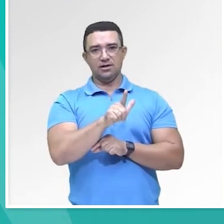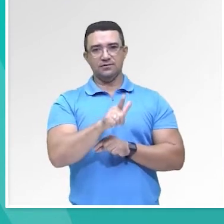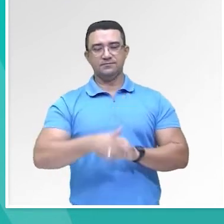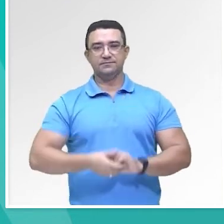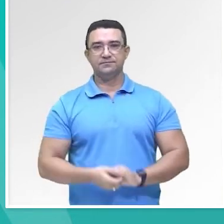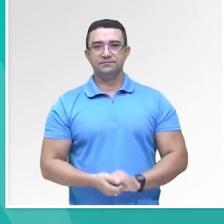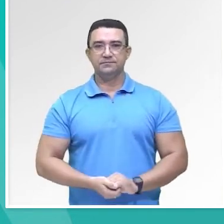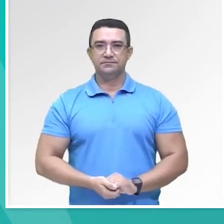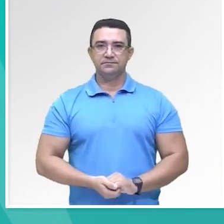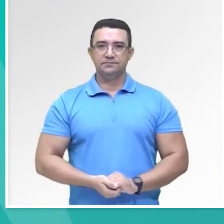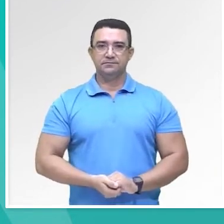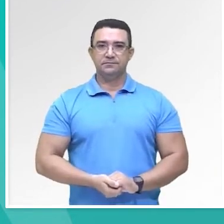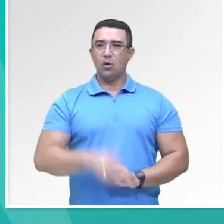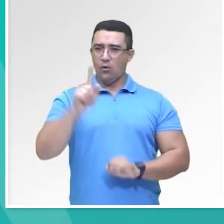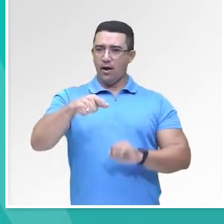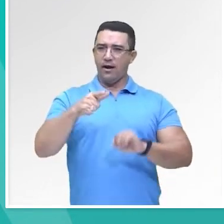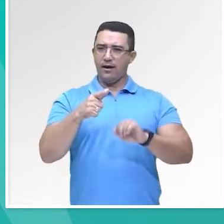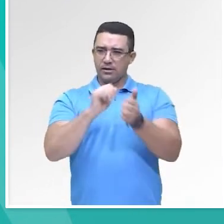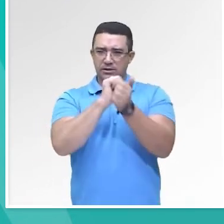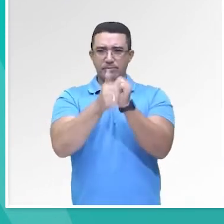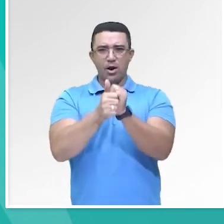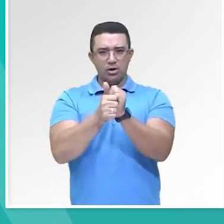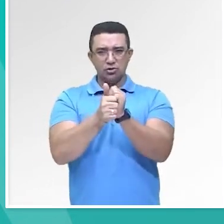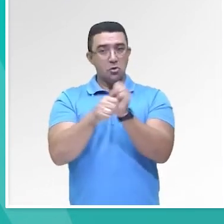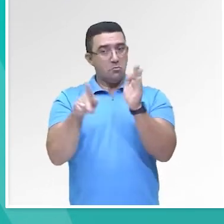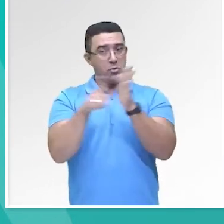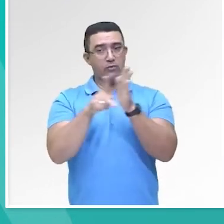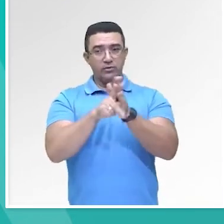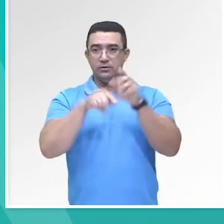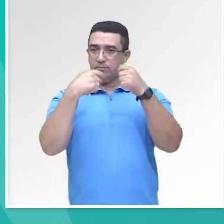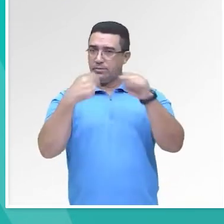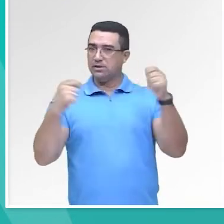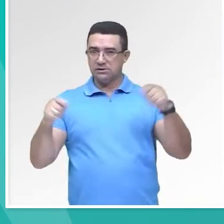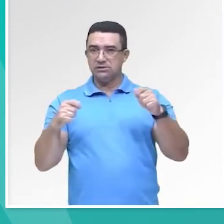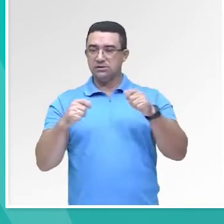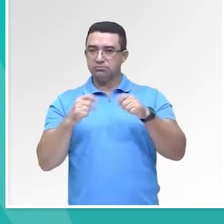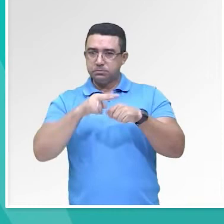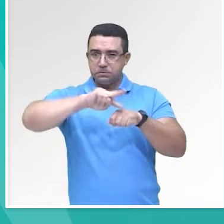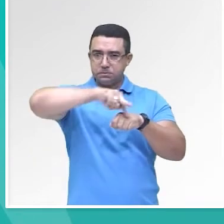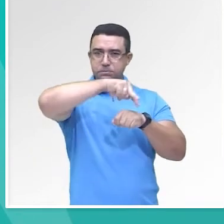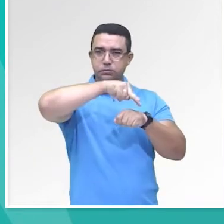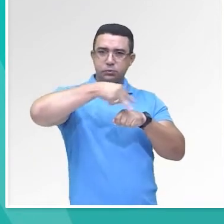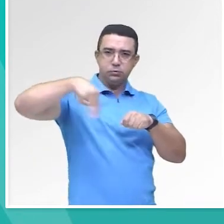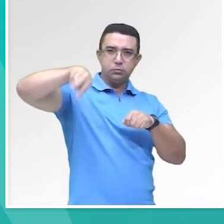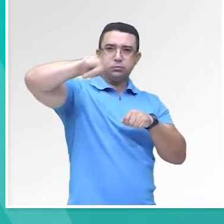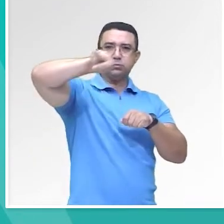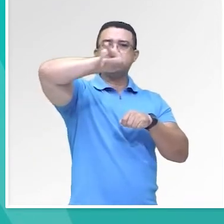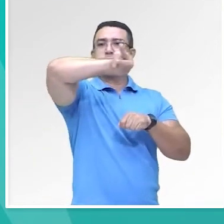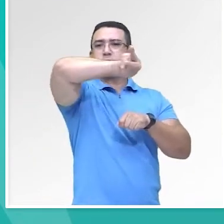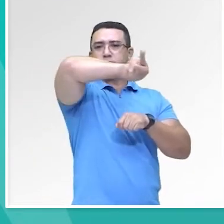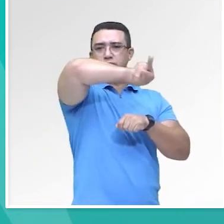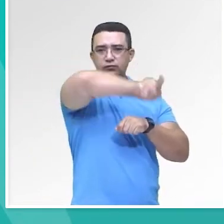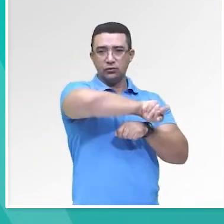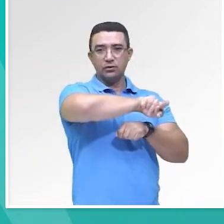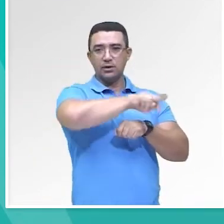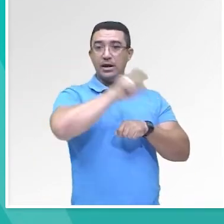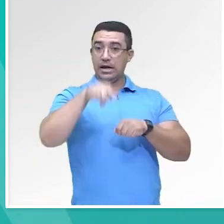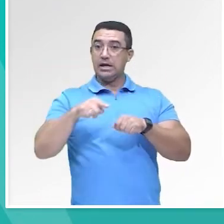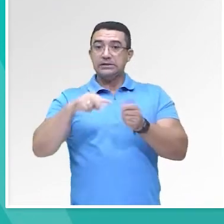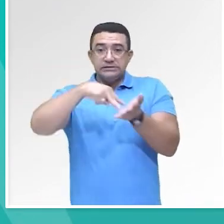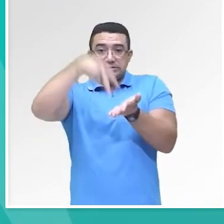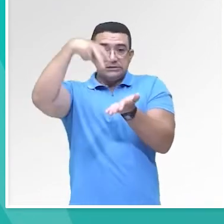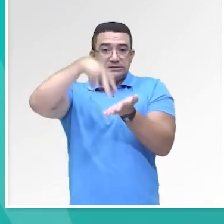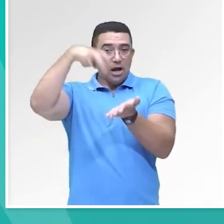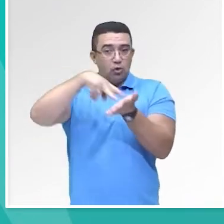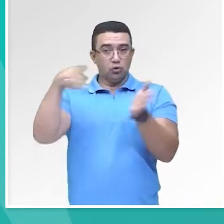no caso, essa prática esportiva pede, tá? A impulsão. Então, este aqui é o salto em altura.